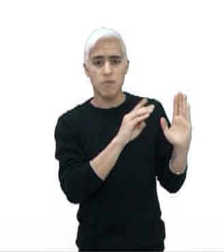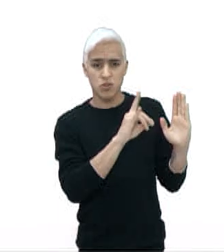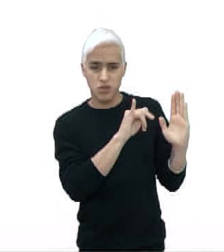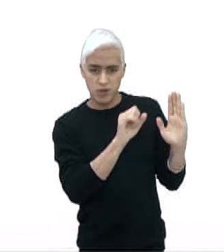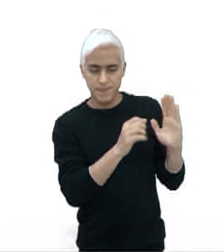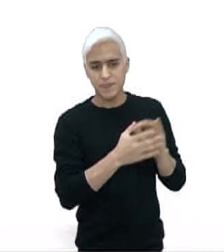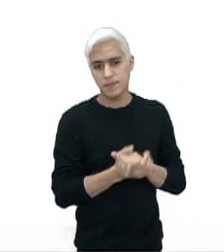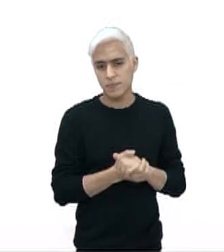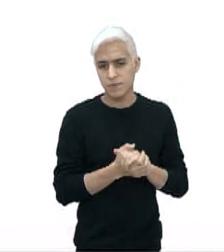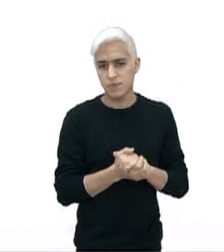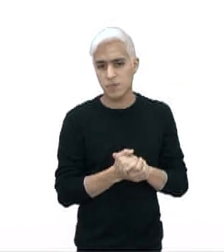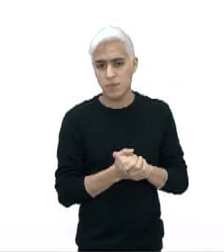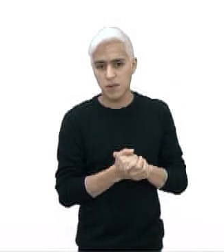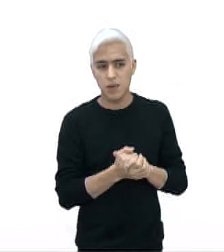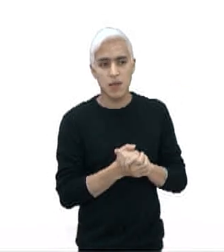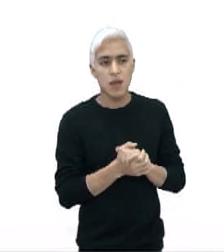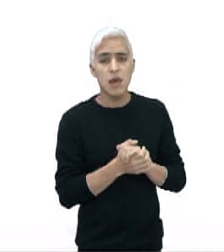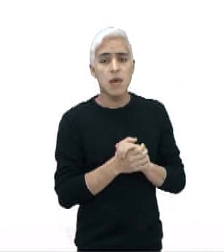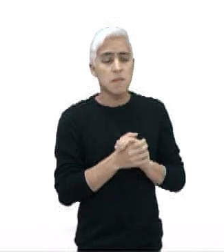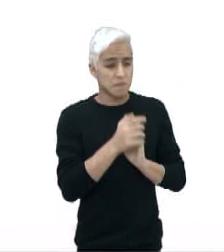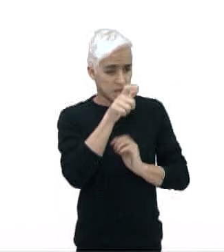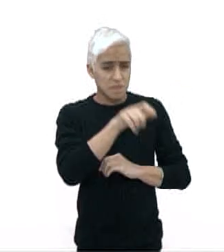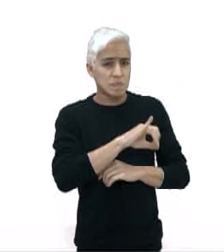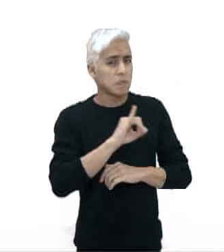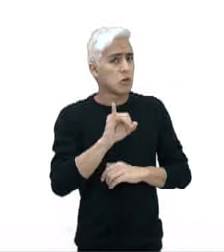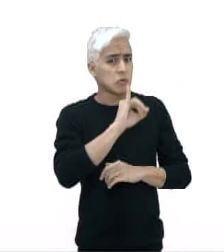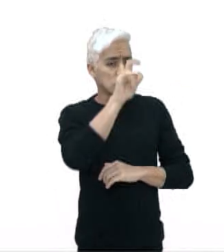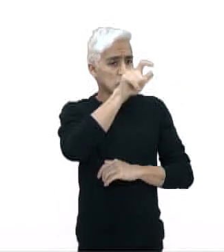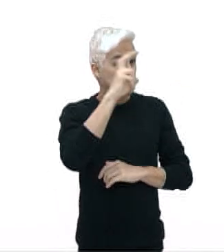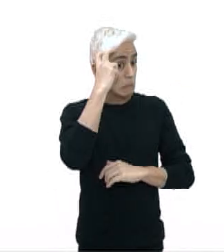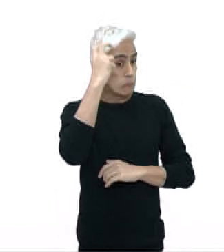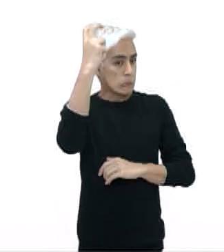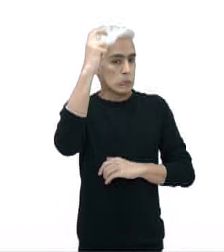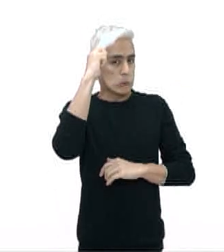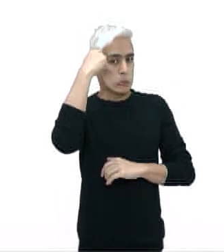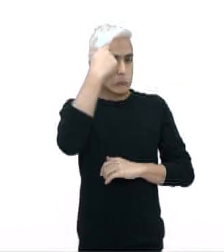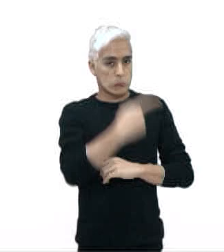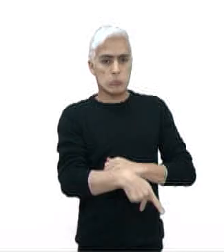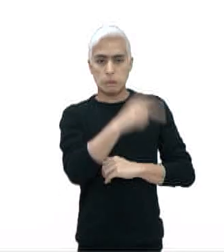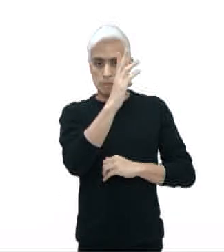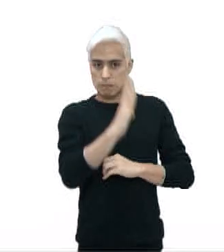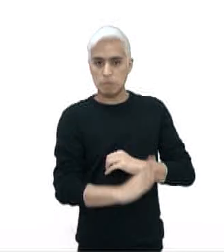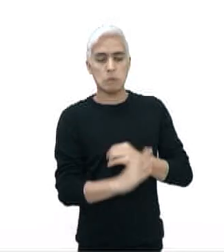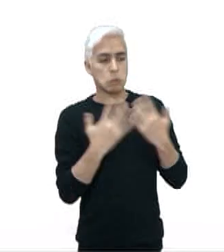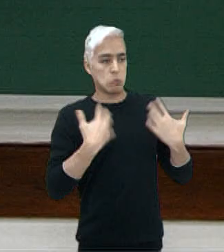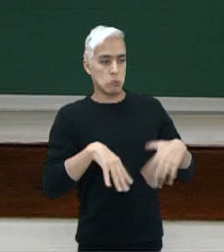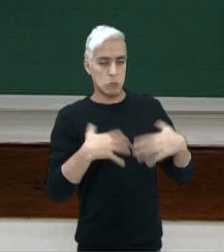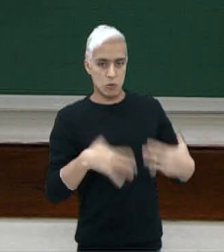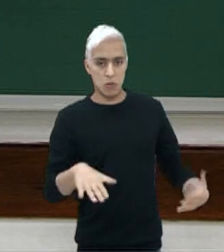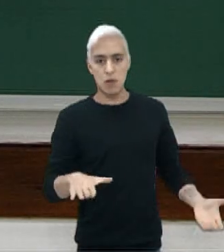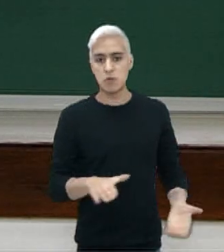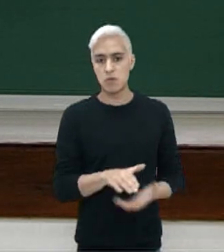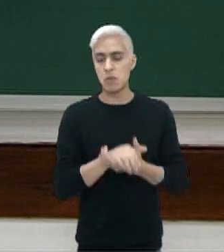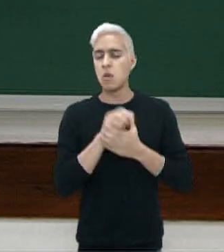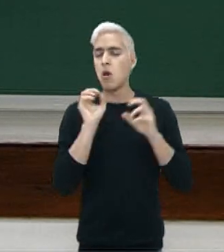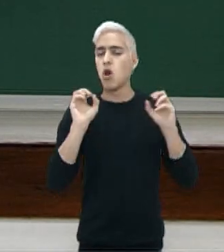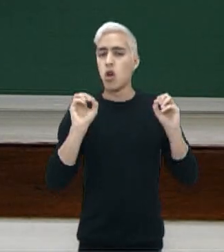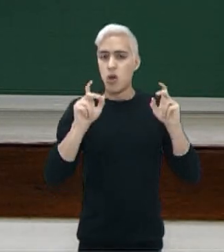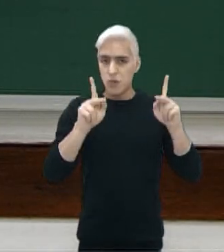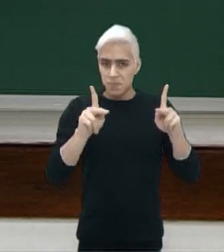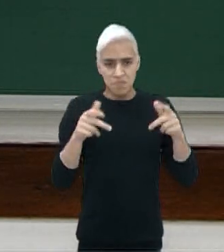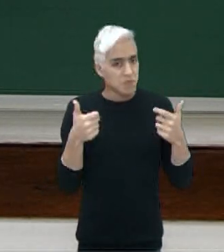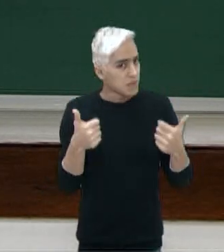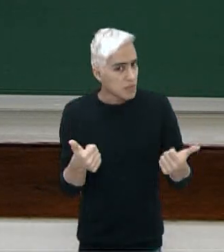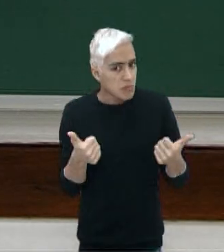quem, né? Abdias Nascimento, um importante intelectual e artista negro brasileiro, certo? Ok, vamos